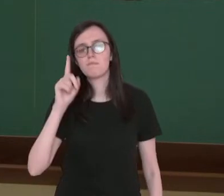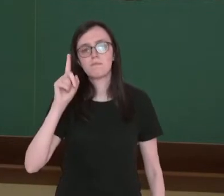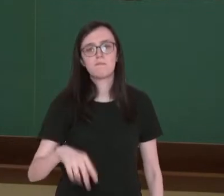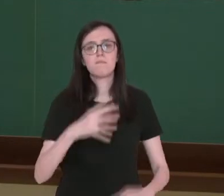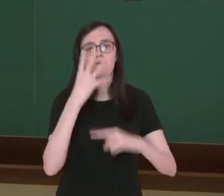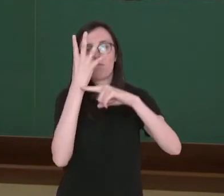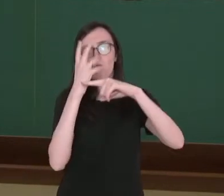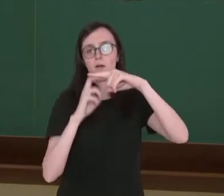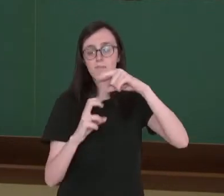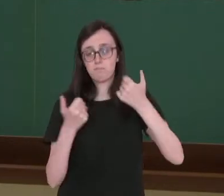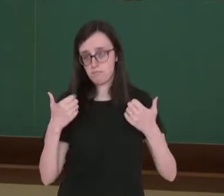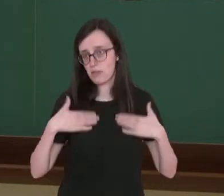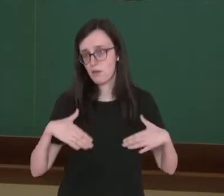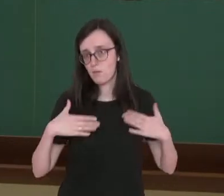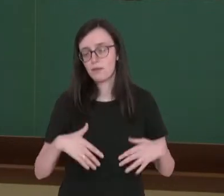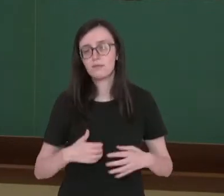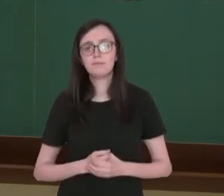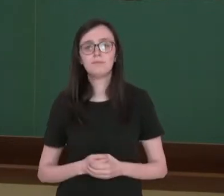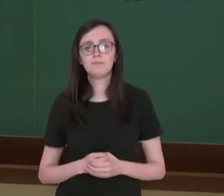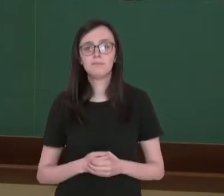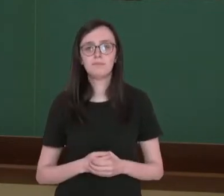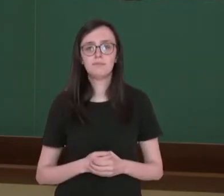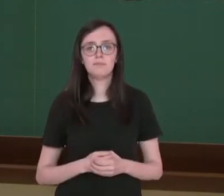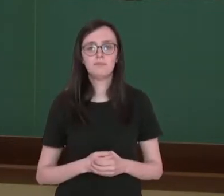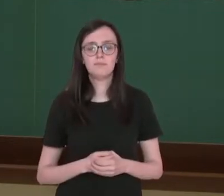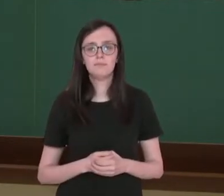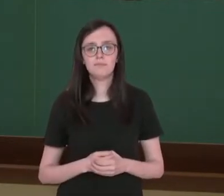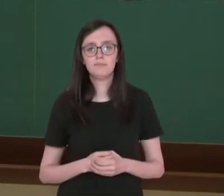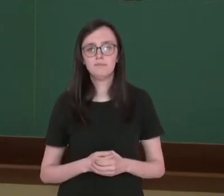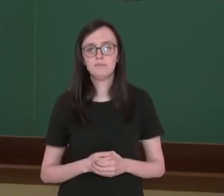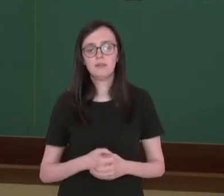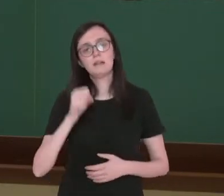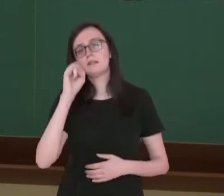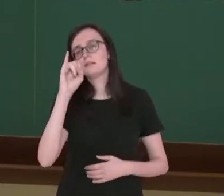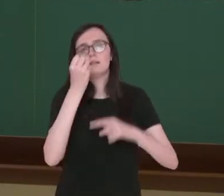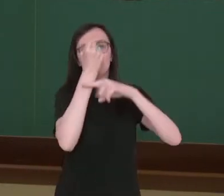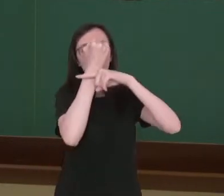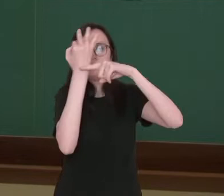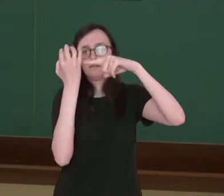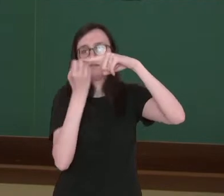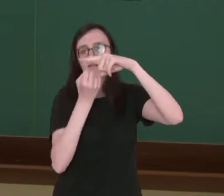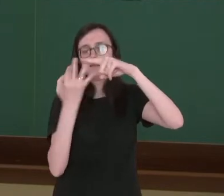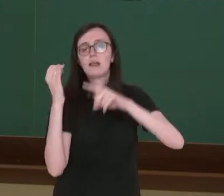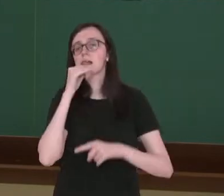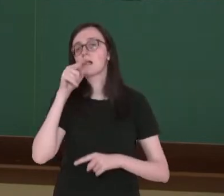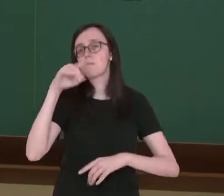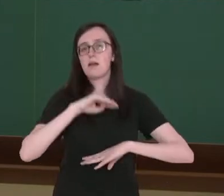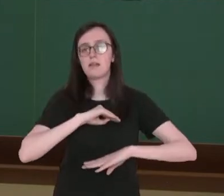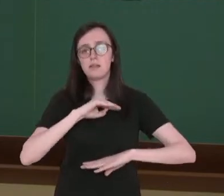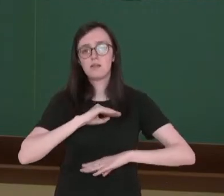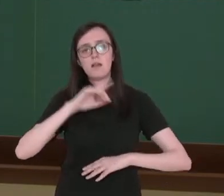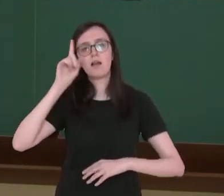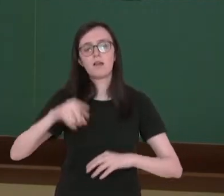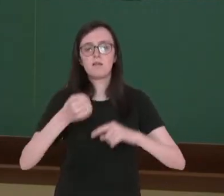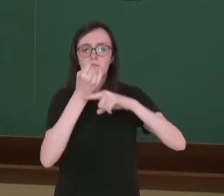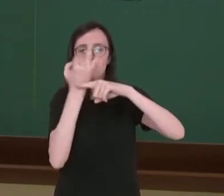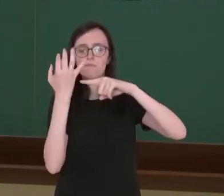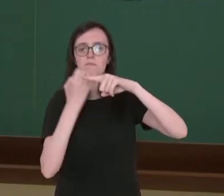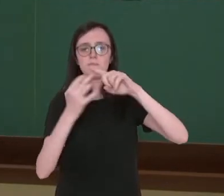4/5. Tranquilo? Agora, se os denominadores, como neste caso aqui, são